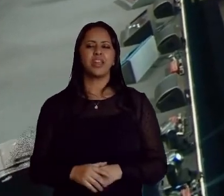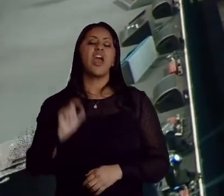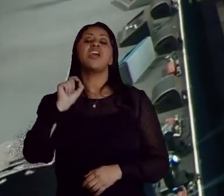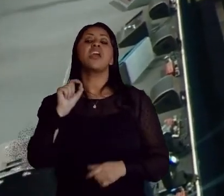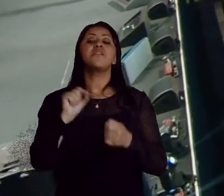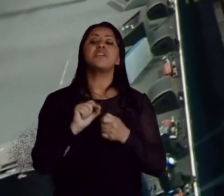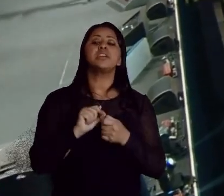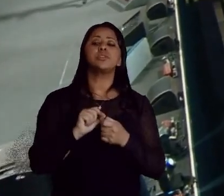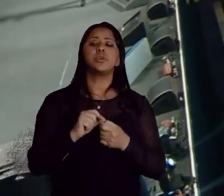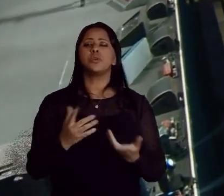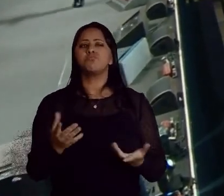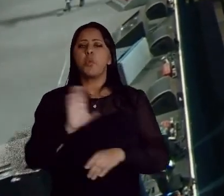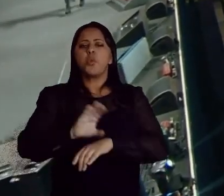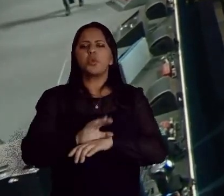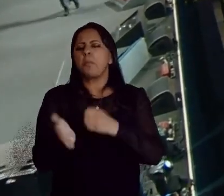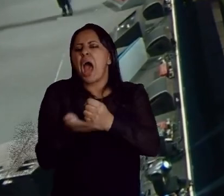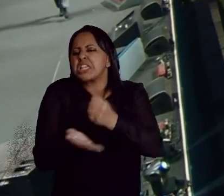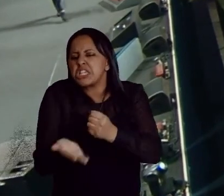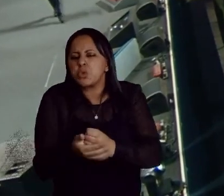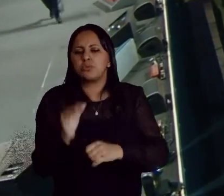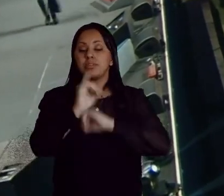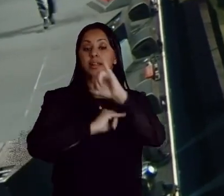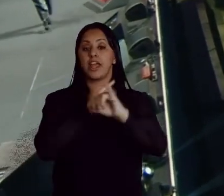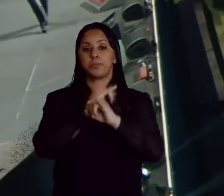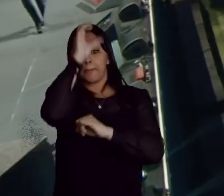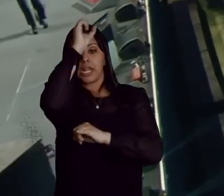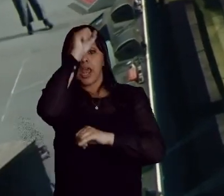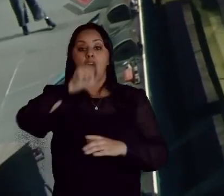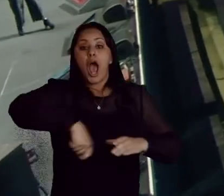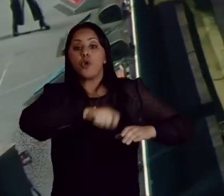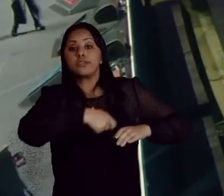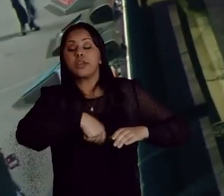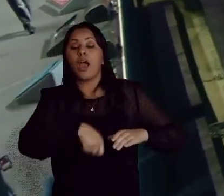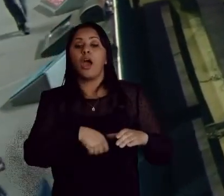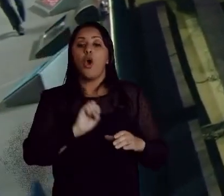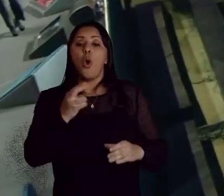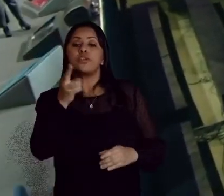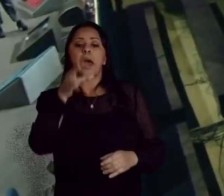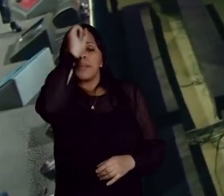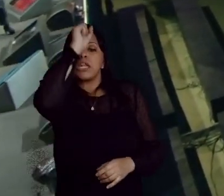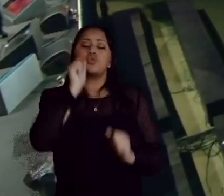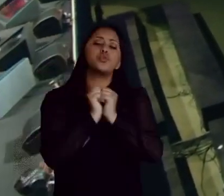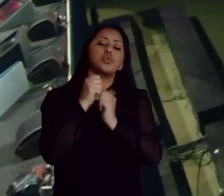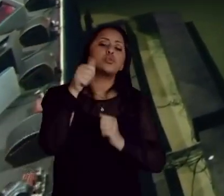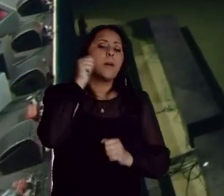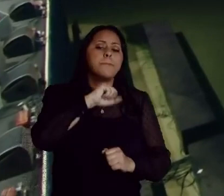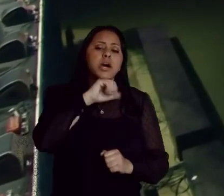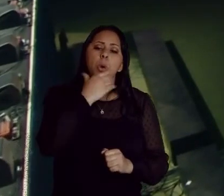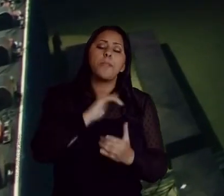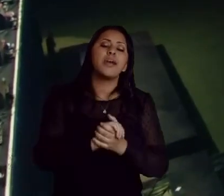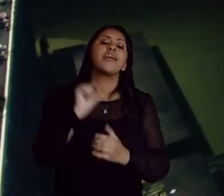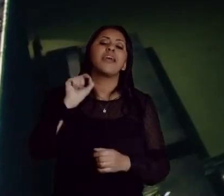Quem fez um curso, nem que seja básico, na internet para aprender a cozinhar? Ou você aprendeu a cozinhar com a sua mãe ou com o seu pai? Buzina aí, deixa eu